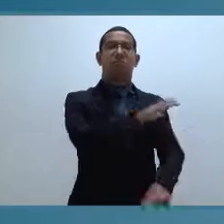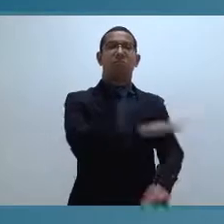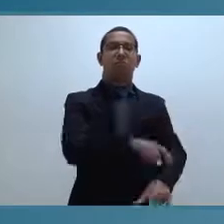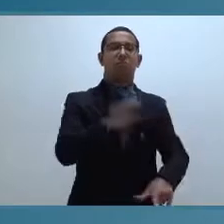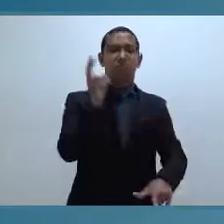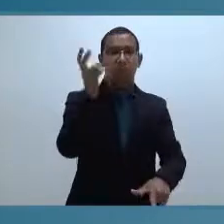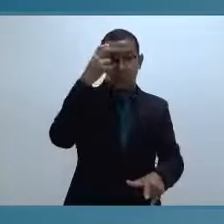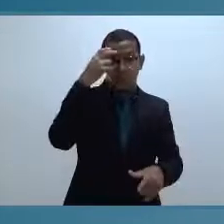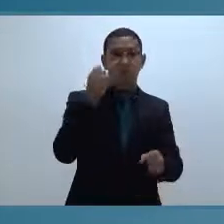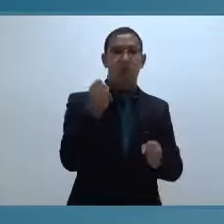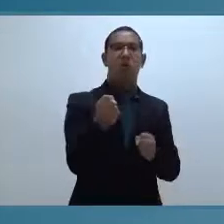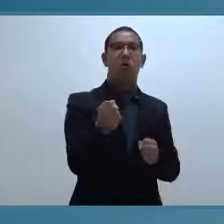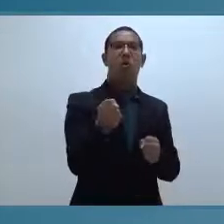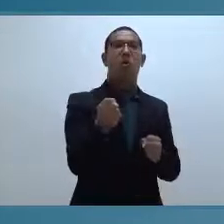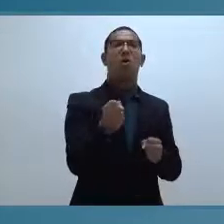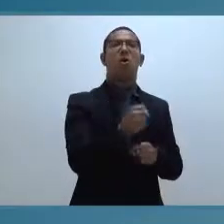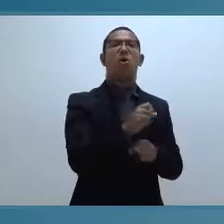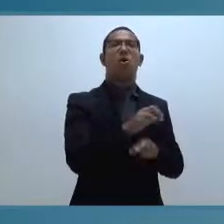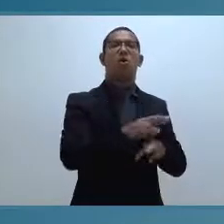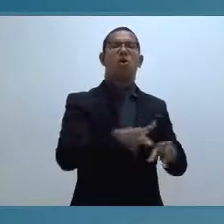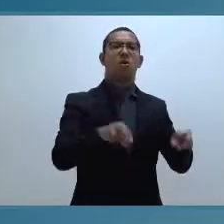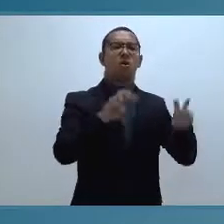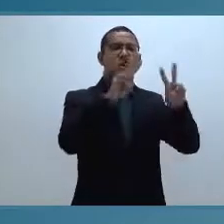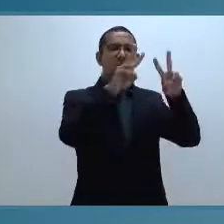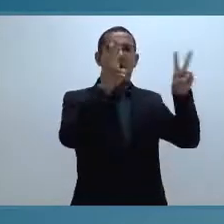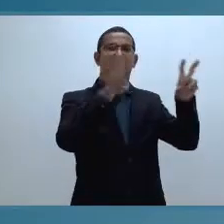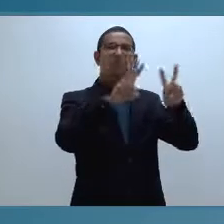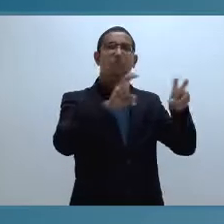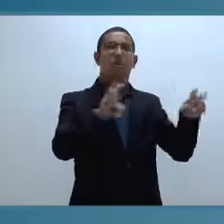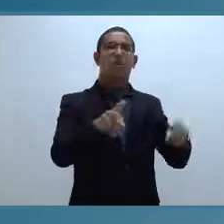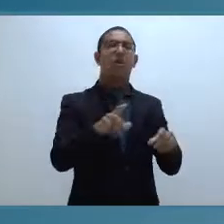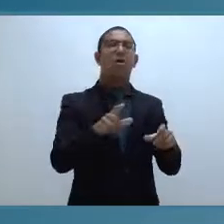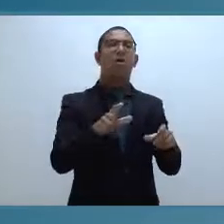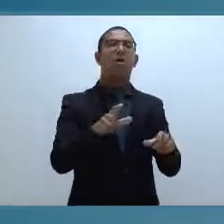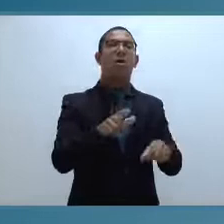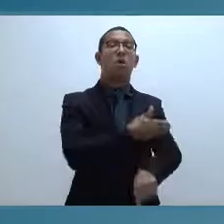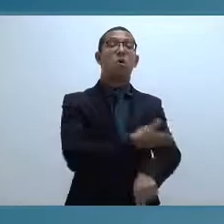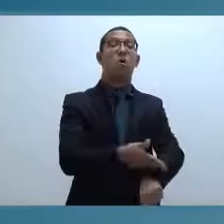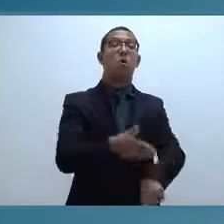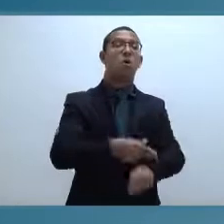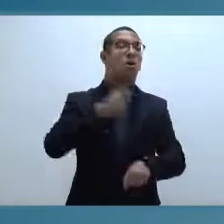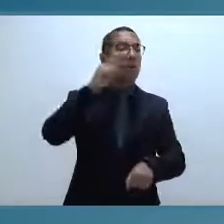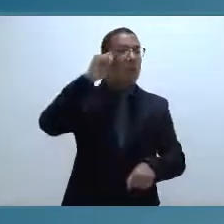poder, tópicos especiais como culturas negras do Atlântico